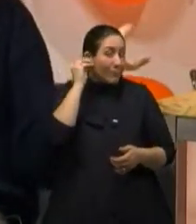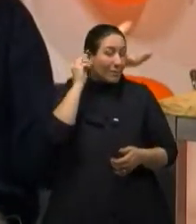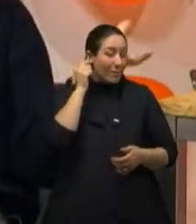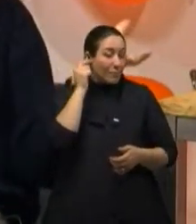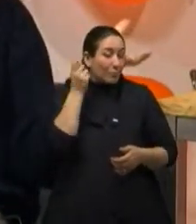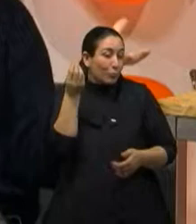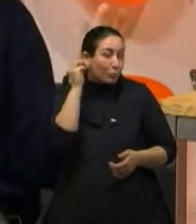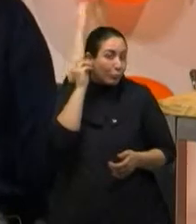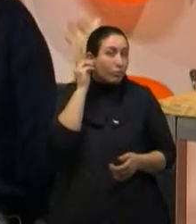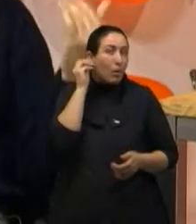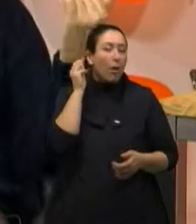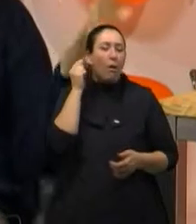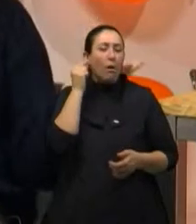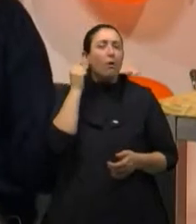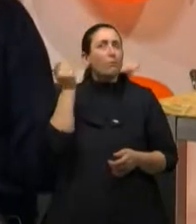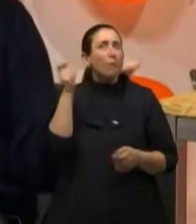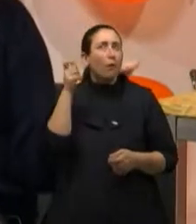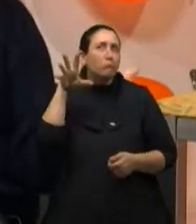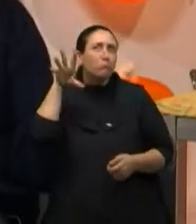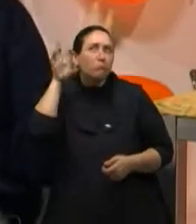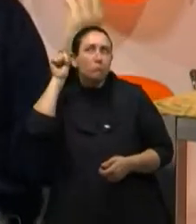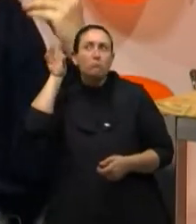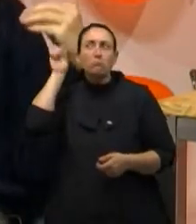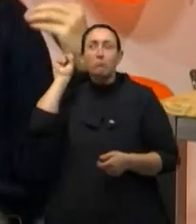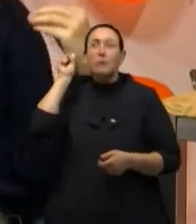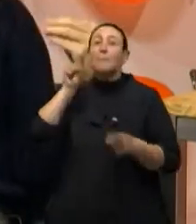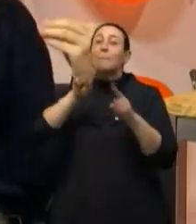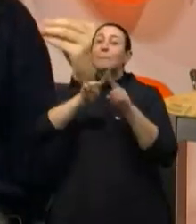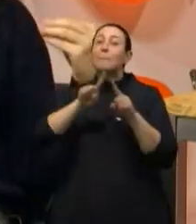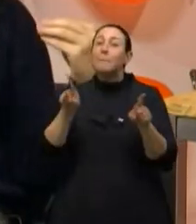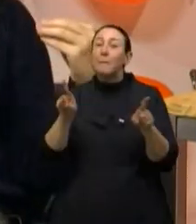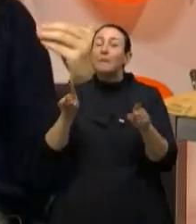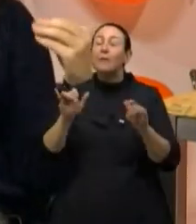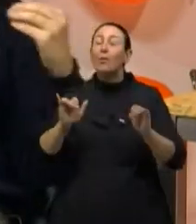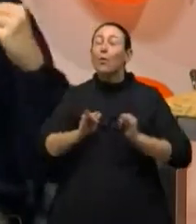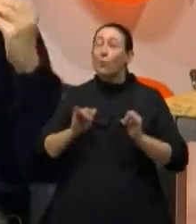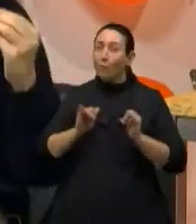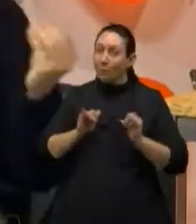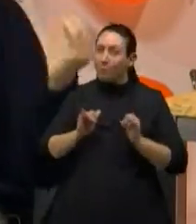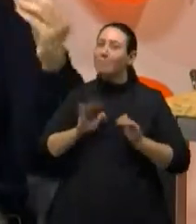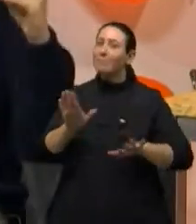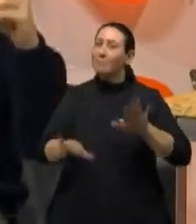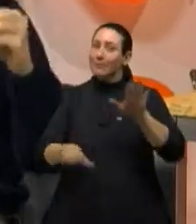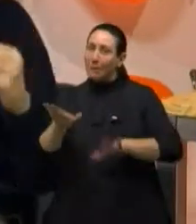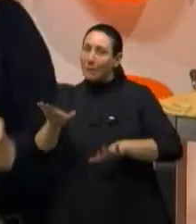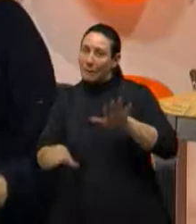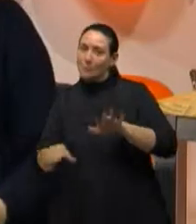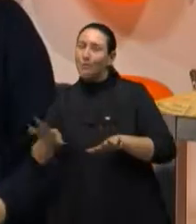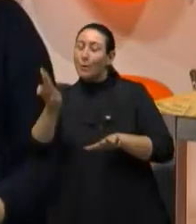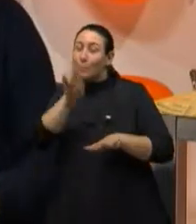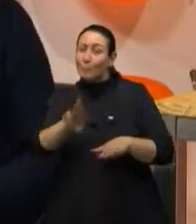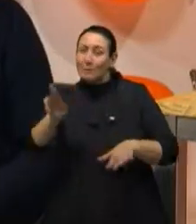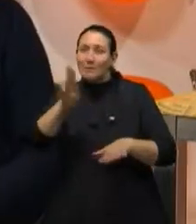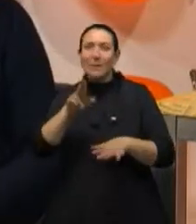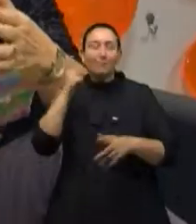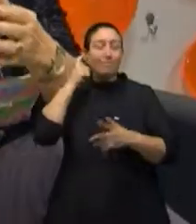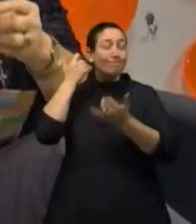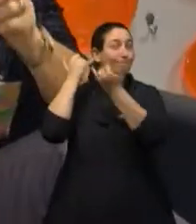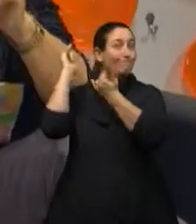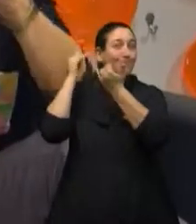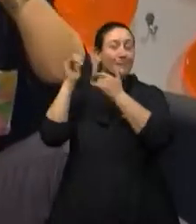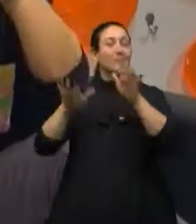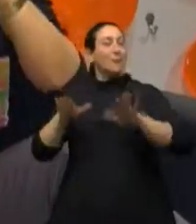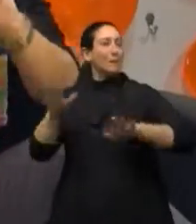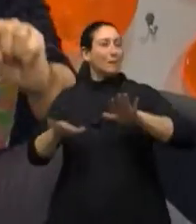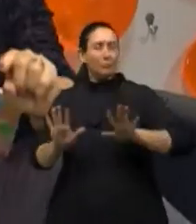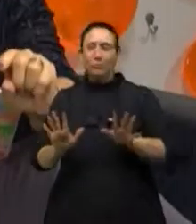audibilidade a pessoa vai escutar Mas a questão do conforto vai depender da máquina que tá dentro perfeito